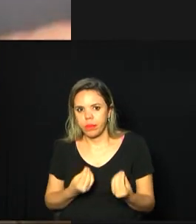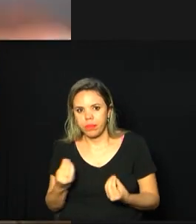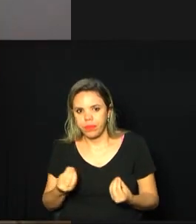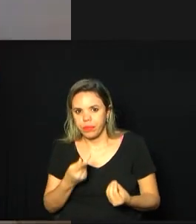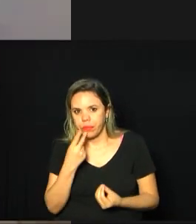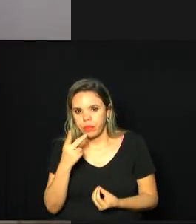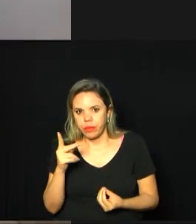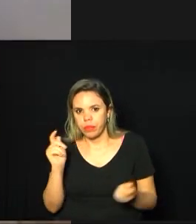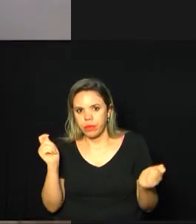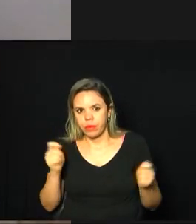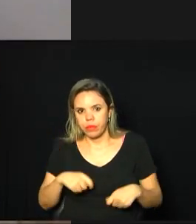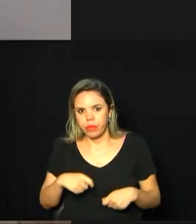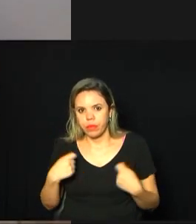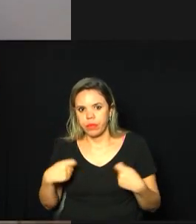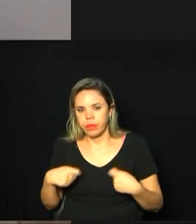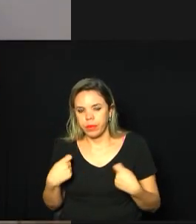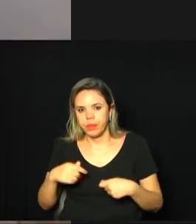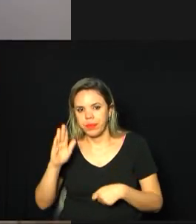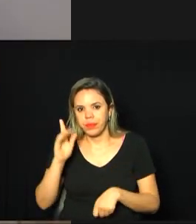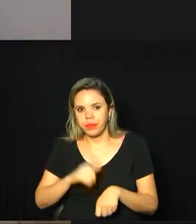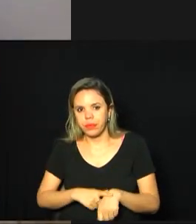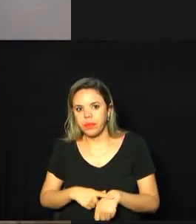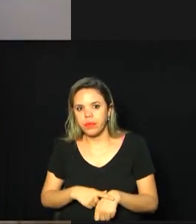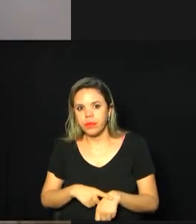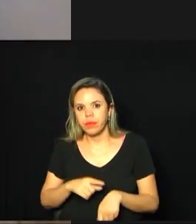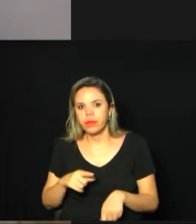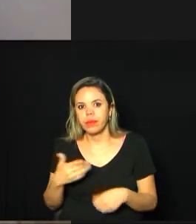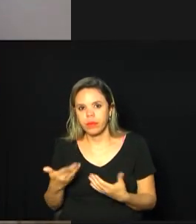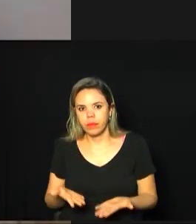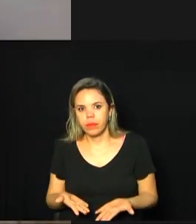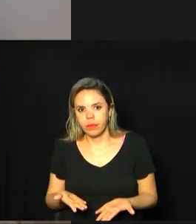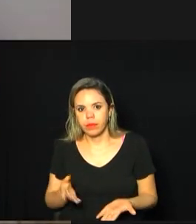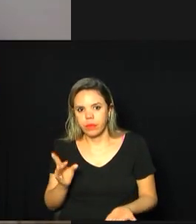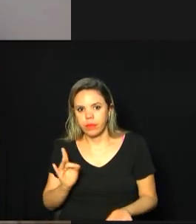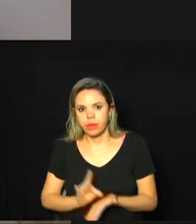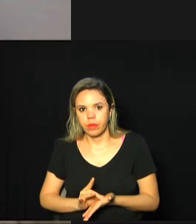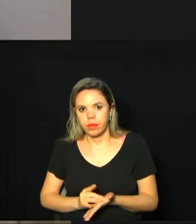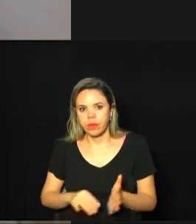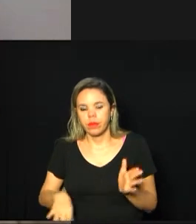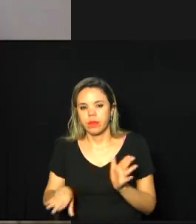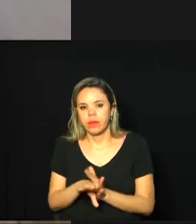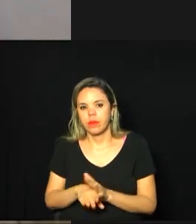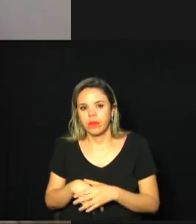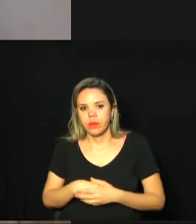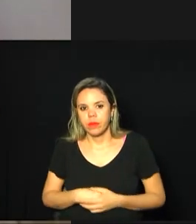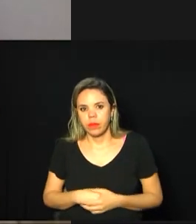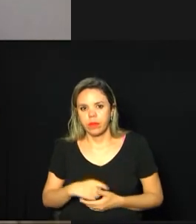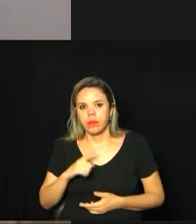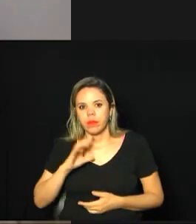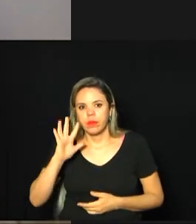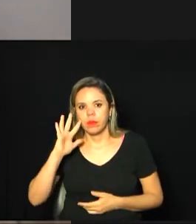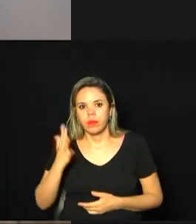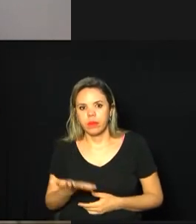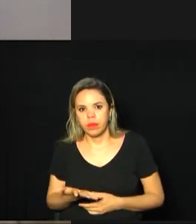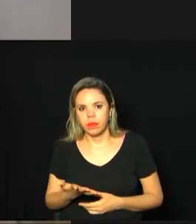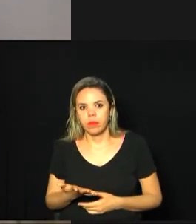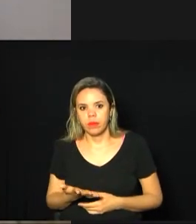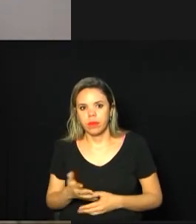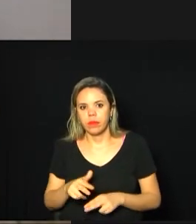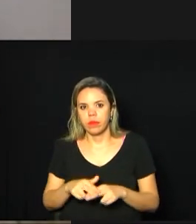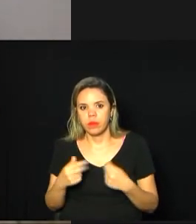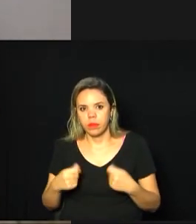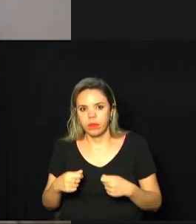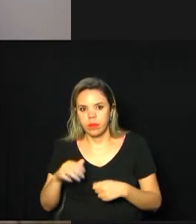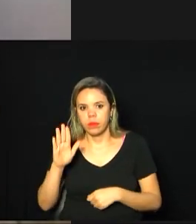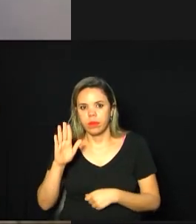dizer se vai precisar de mais tempo sem que o tempo efetivamente chegue, né? Para a gente ter os resultados. Então, precisa de um